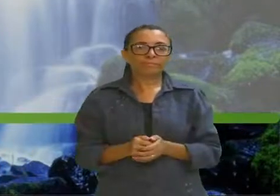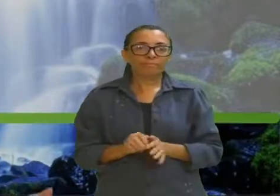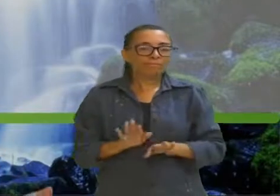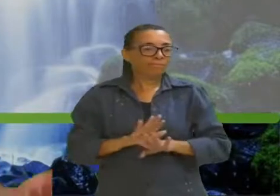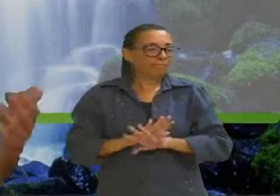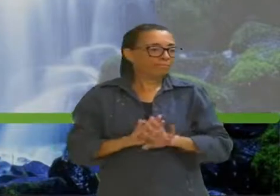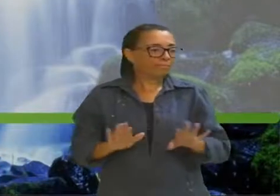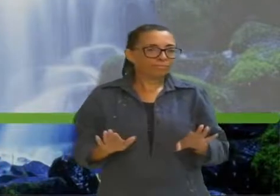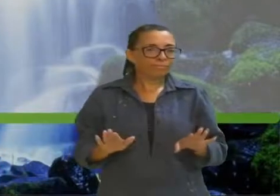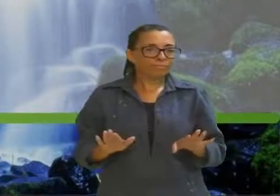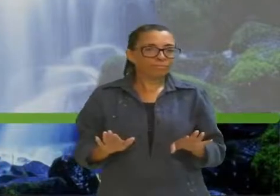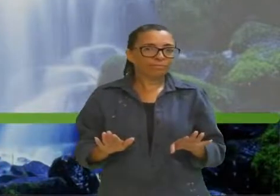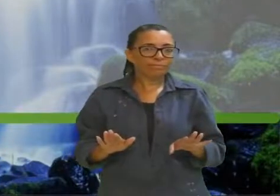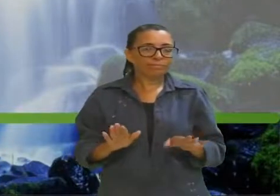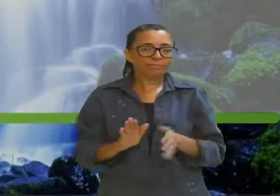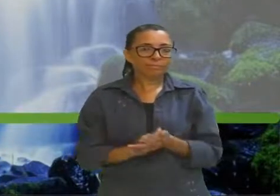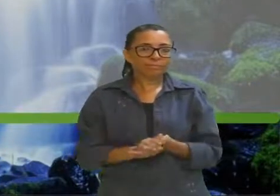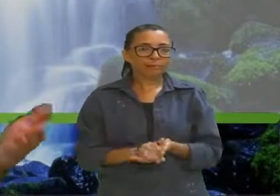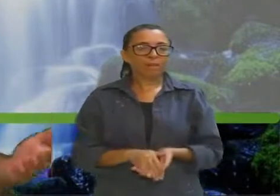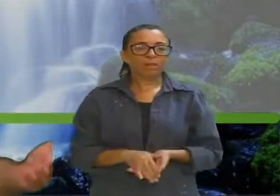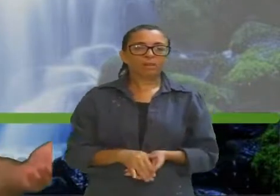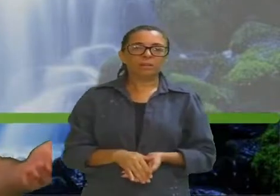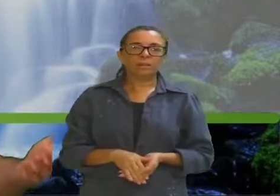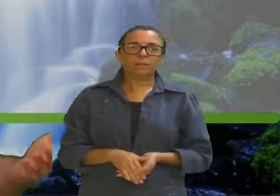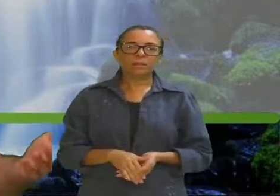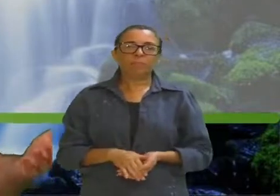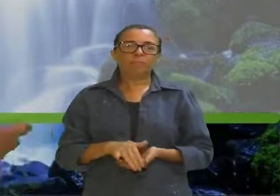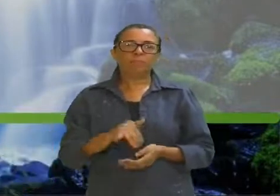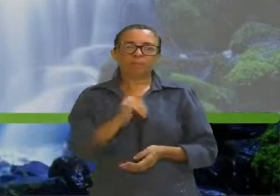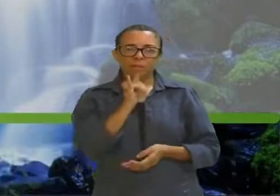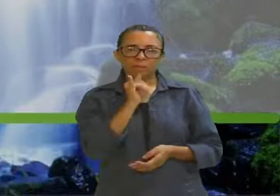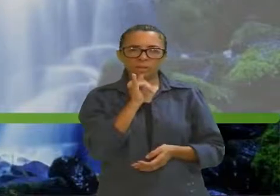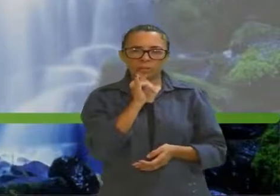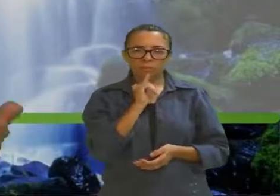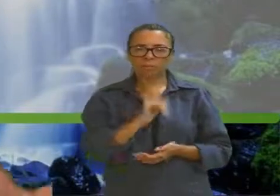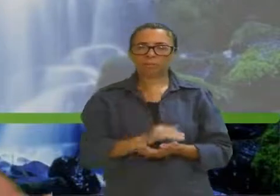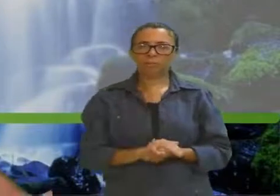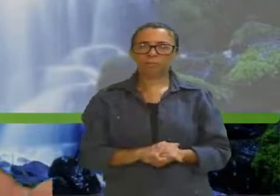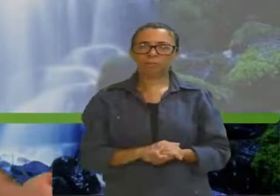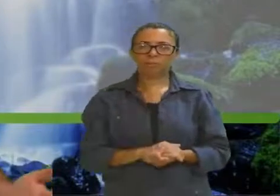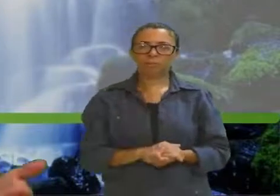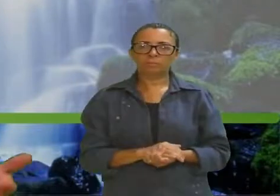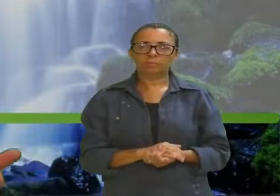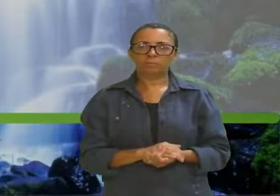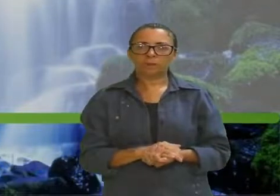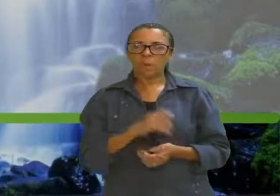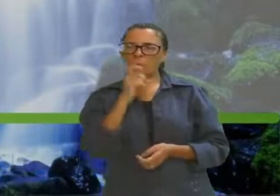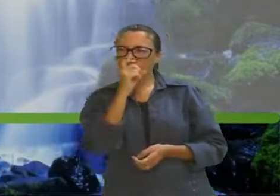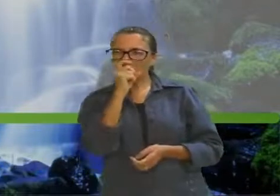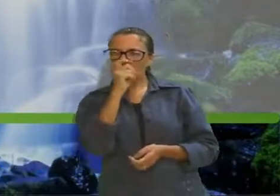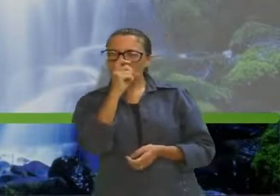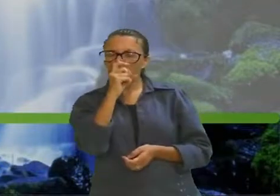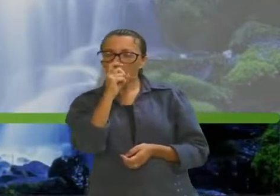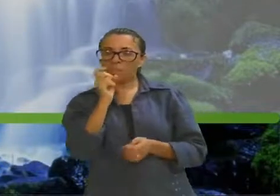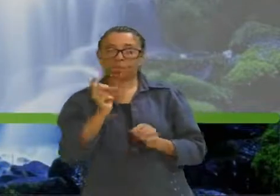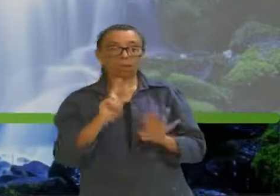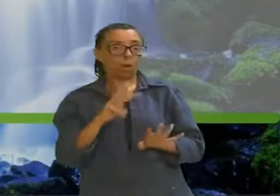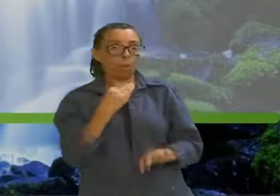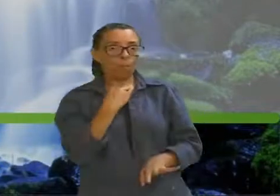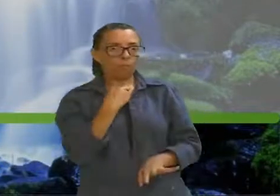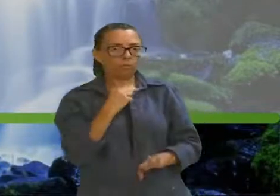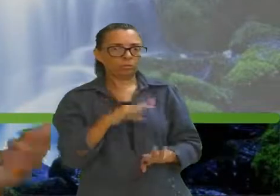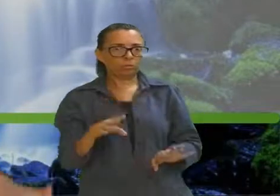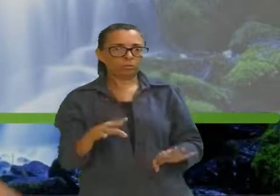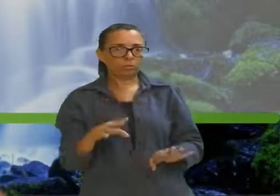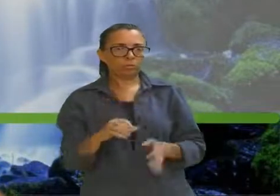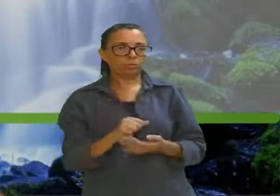mentir, pegar emprestado e pagar, fazer dívida e pagar, tomar emprestado e